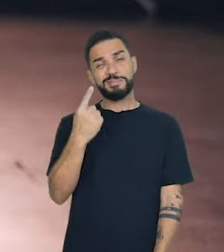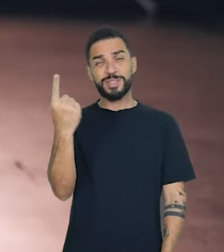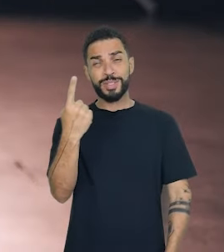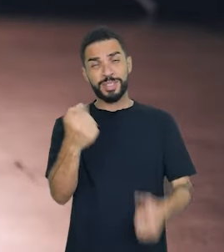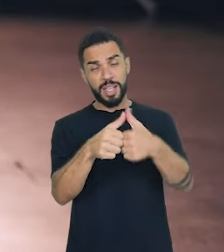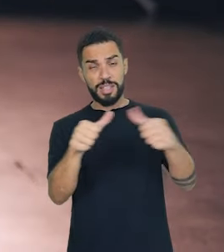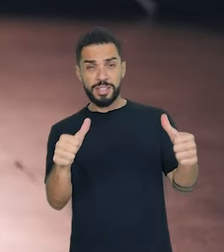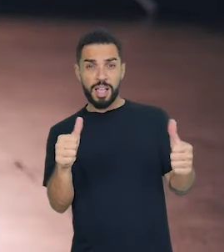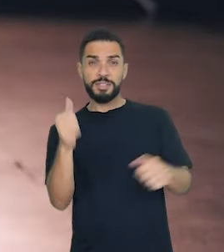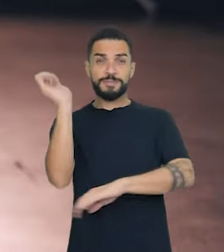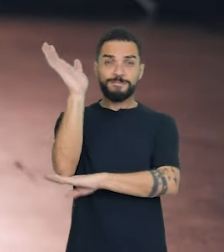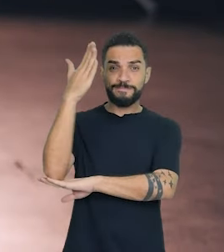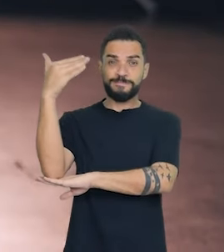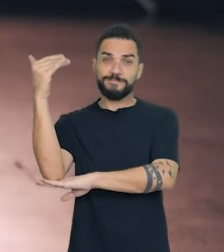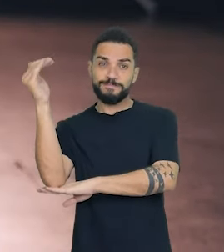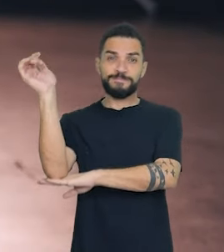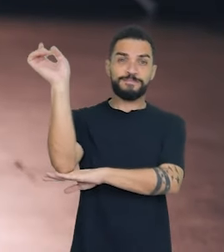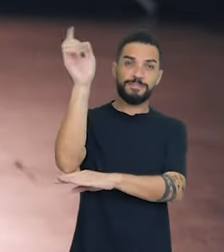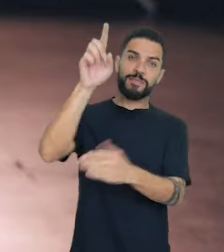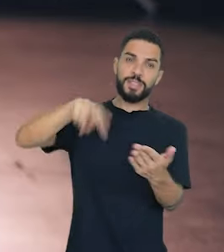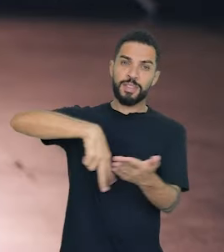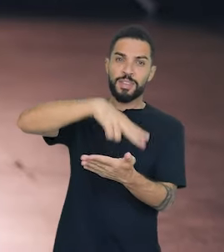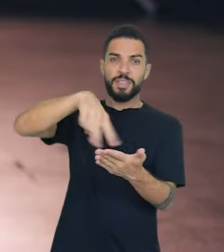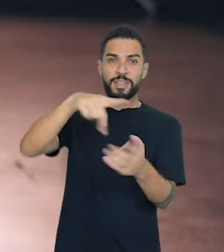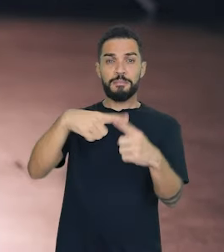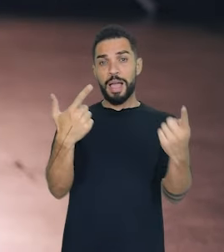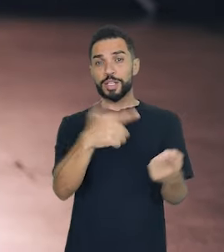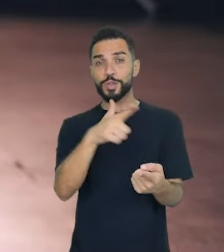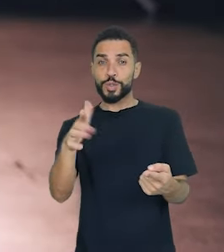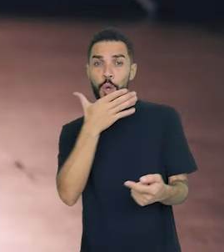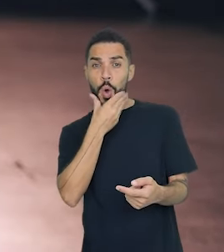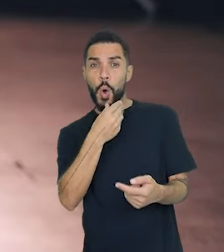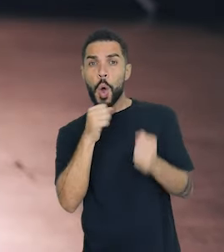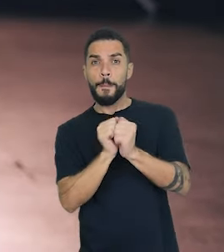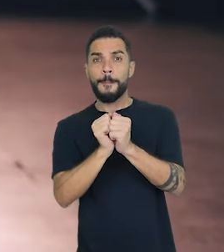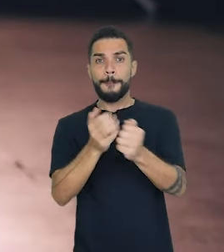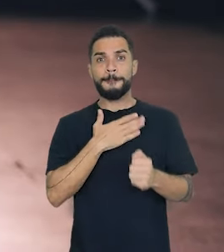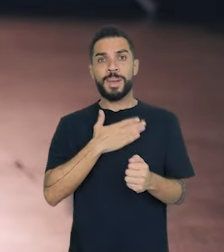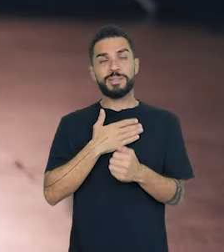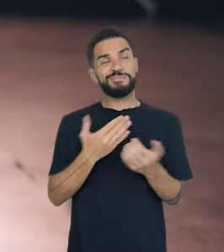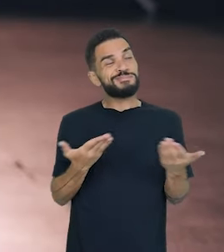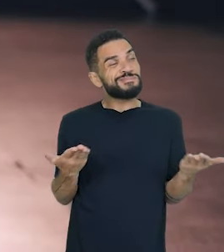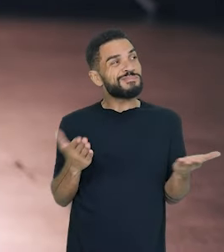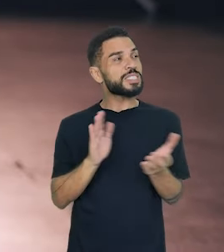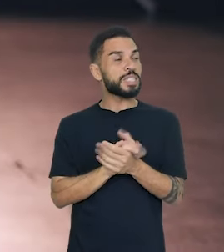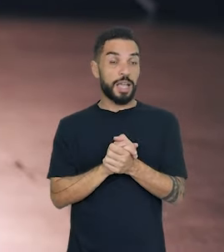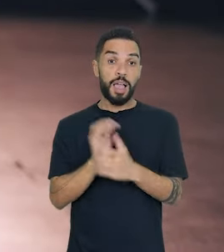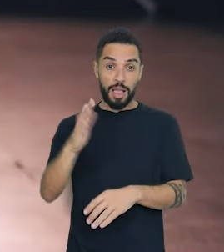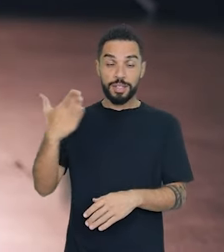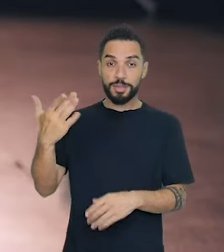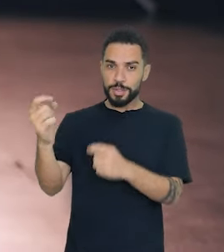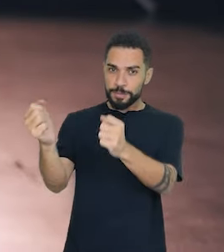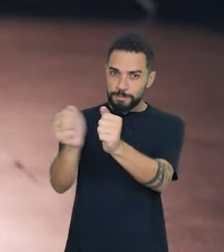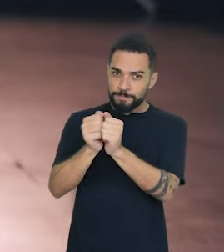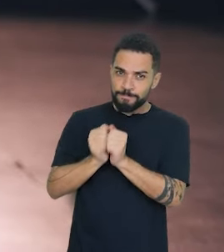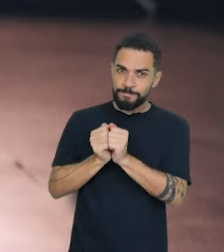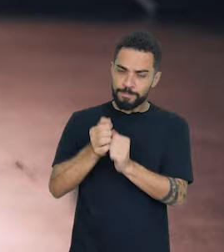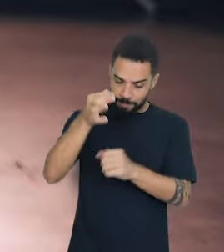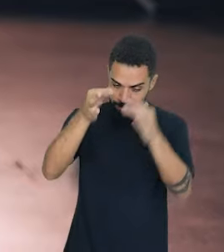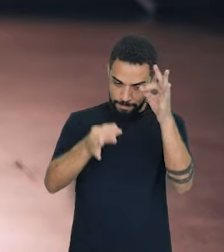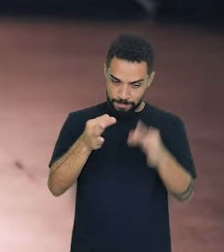fui trocando com outros mestres-salas e chegou uma hora que eu não tinha um parceiro de dança. E o Valdemar se